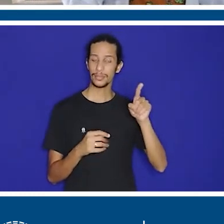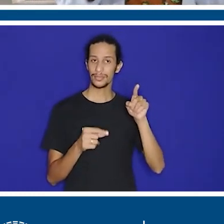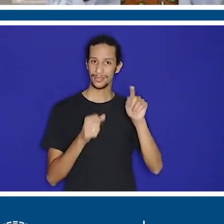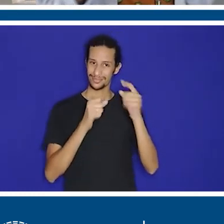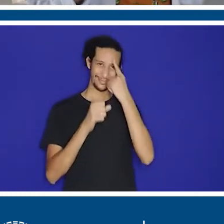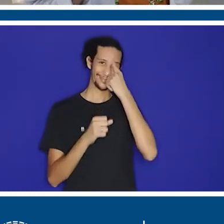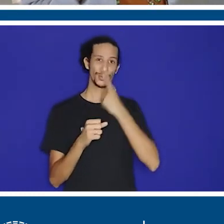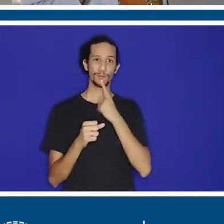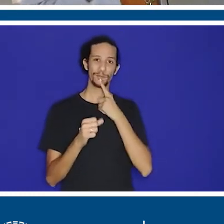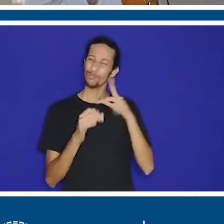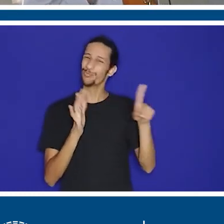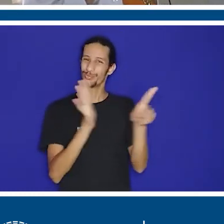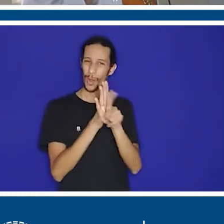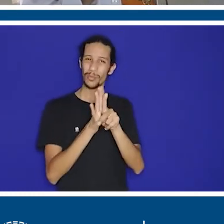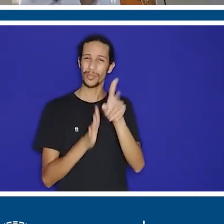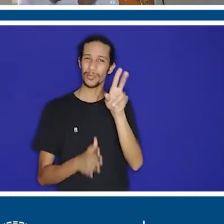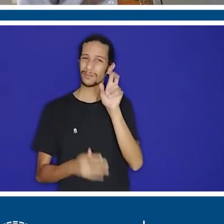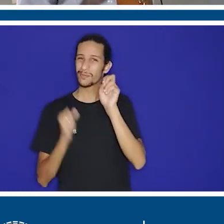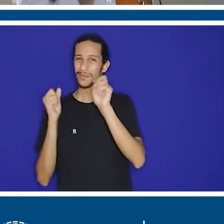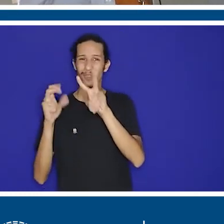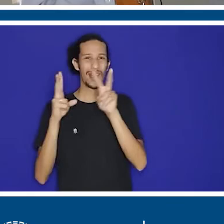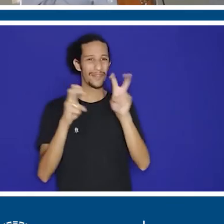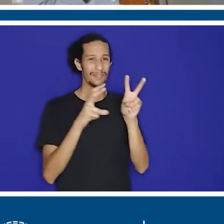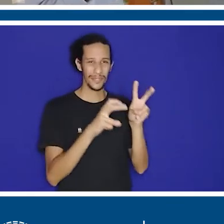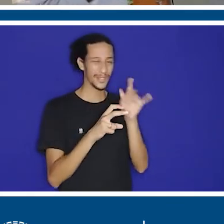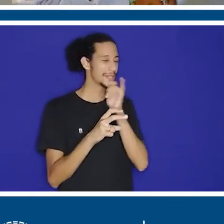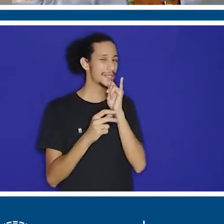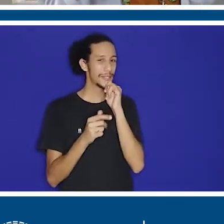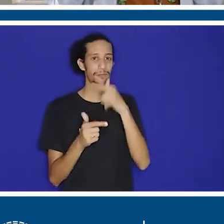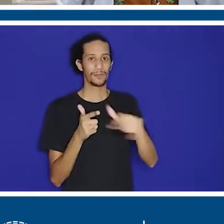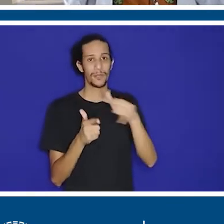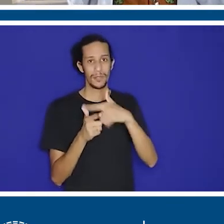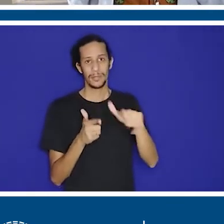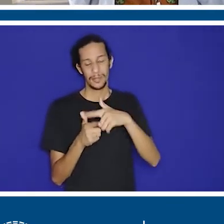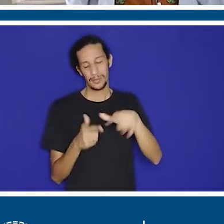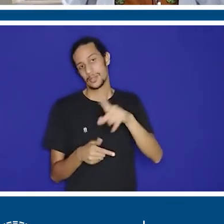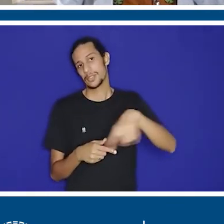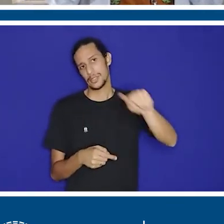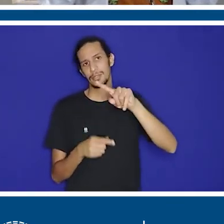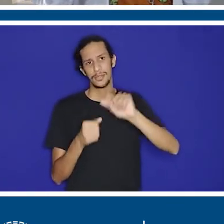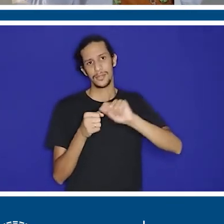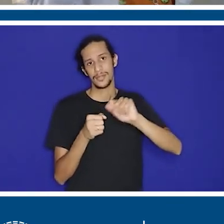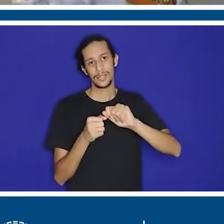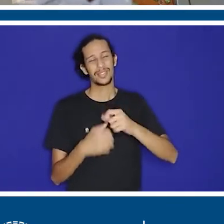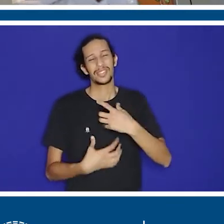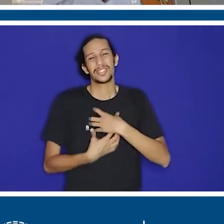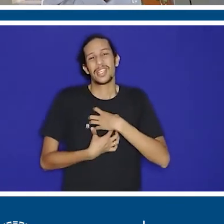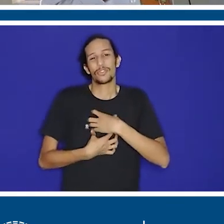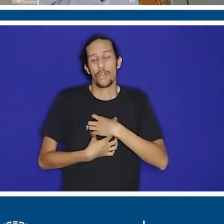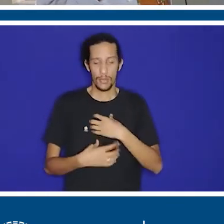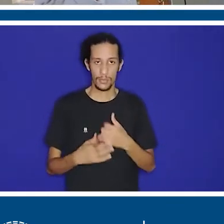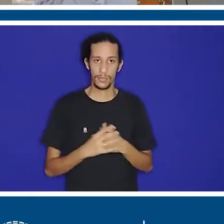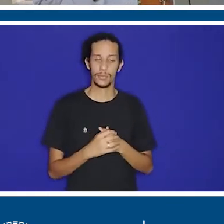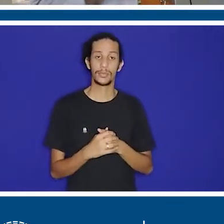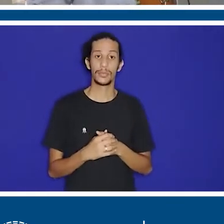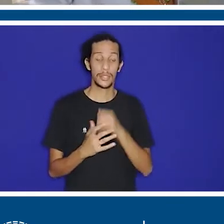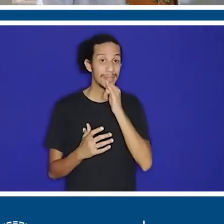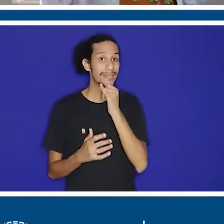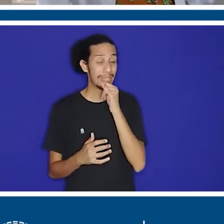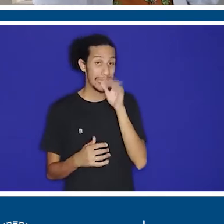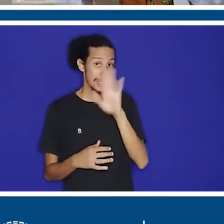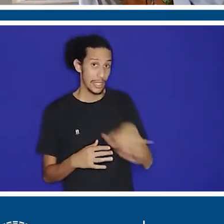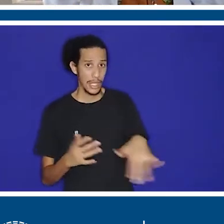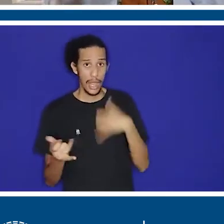Esse aí é bem típico, né, do que é esse problema aí que vocês vão fazer, o sintoma. A